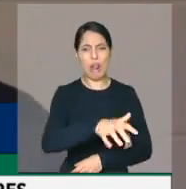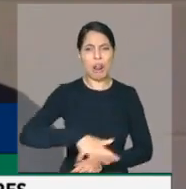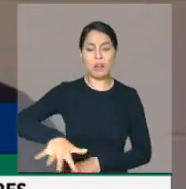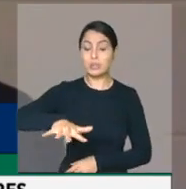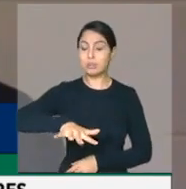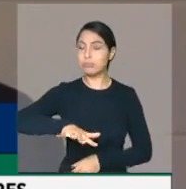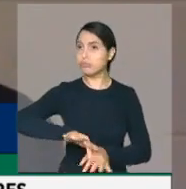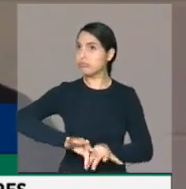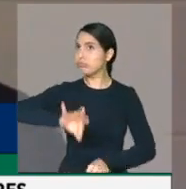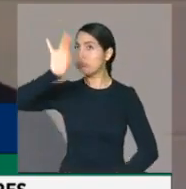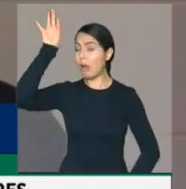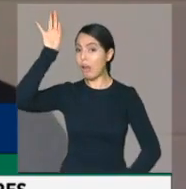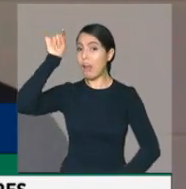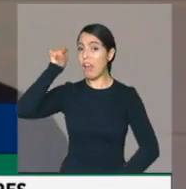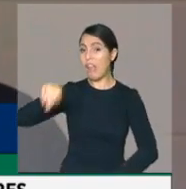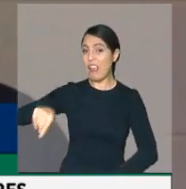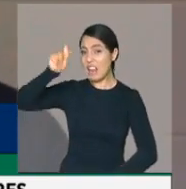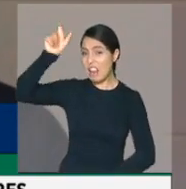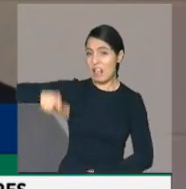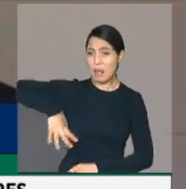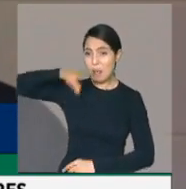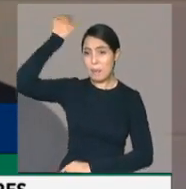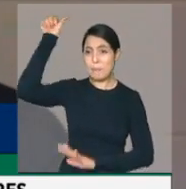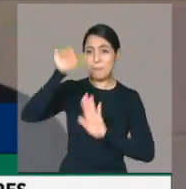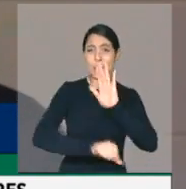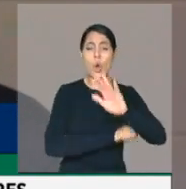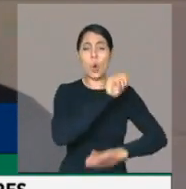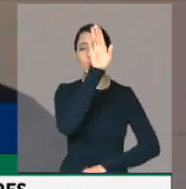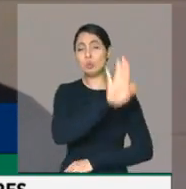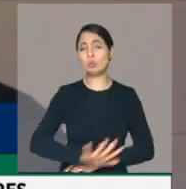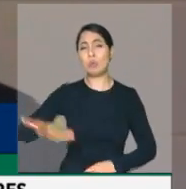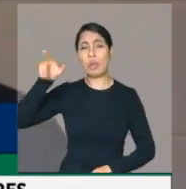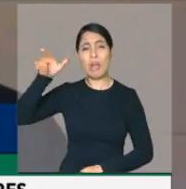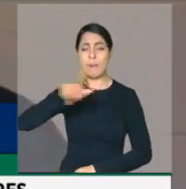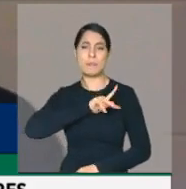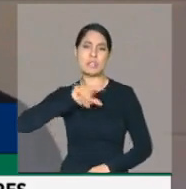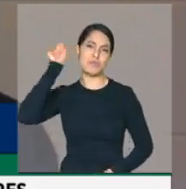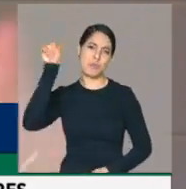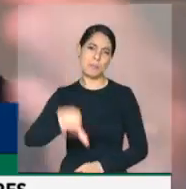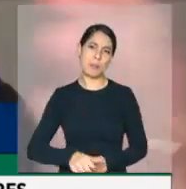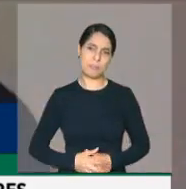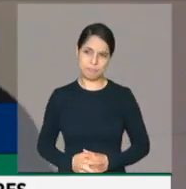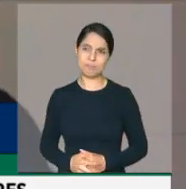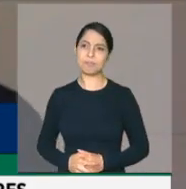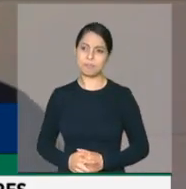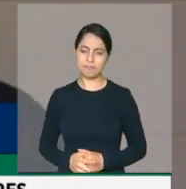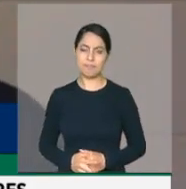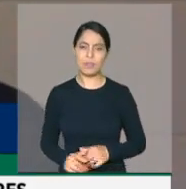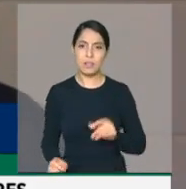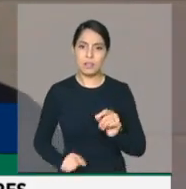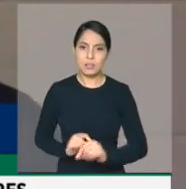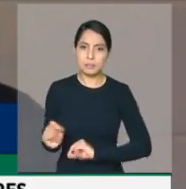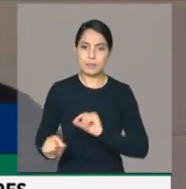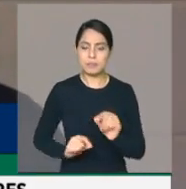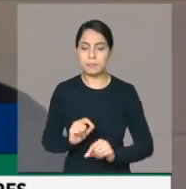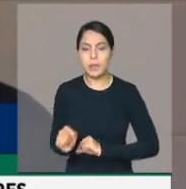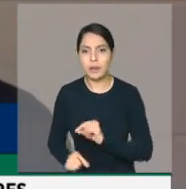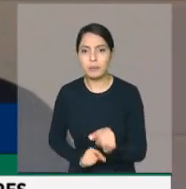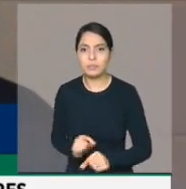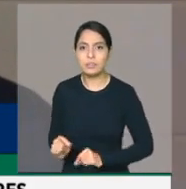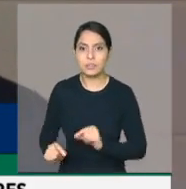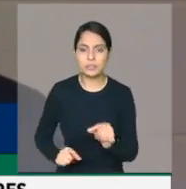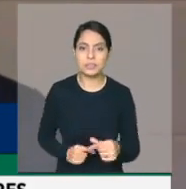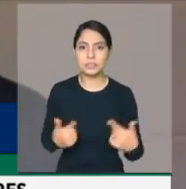pior presidente da história do Brasil. Eu deixo esse minuto, presidente, para o deputado Gonzaga Patriota, que vai dividir comigo o